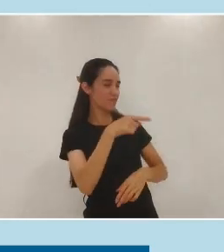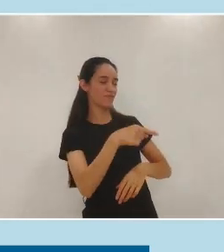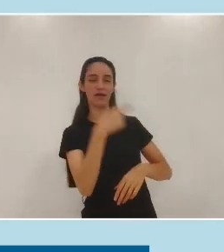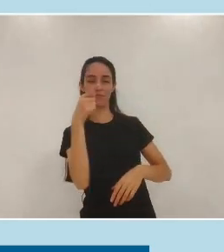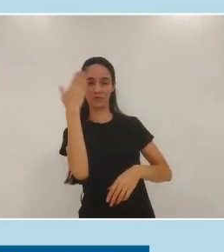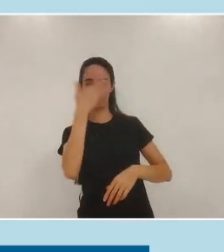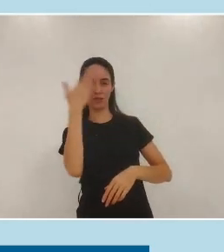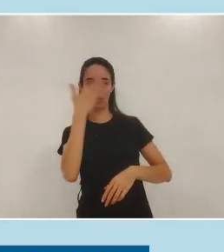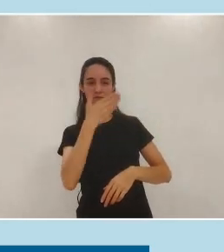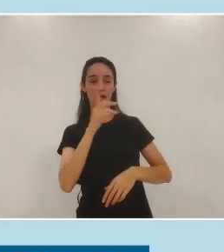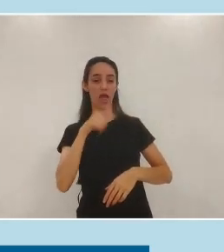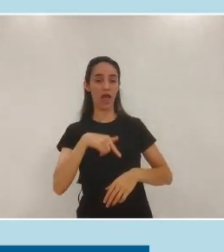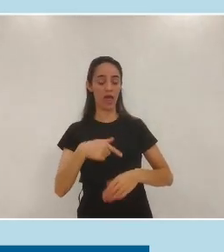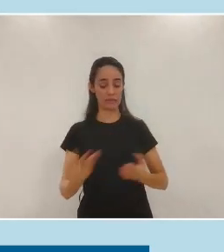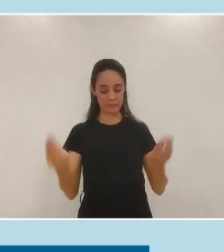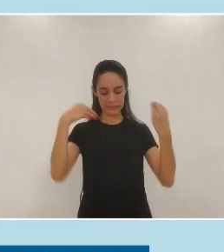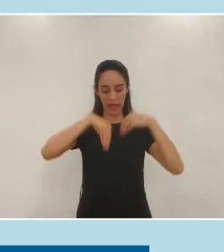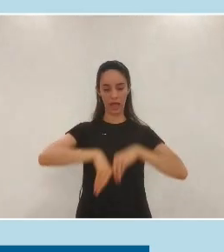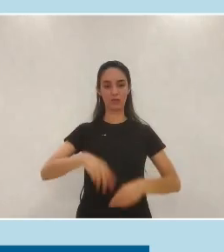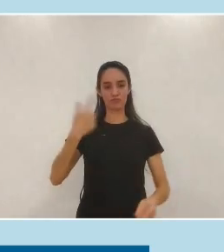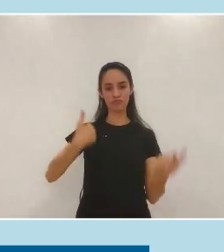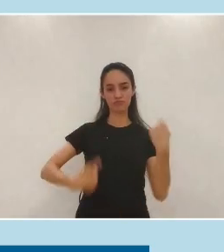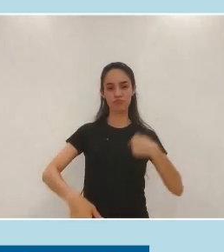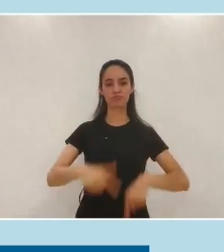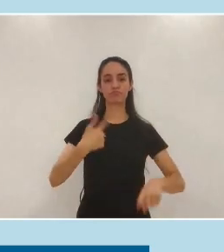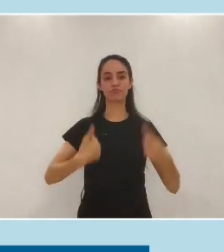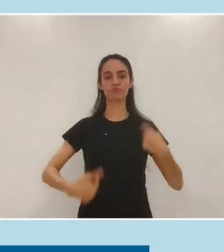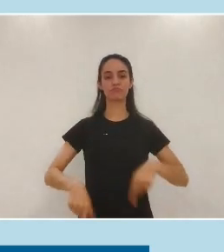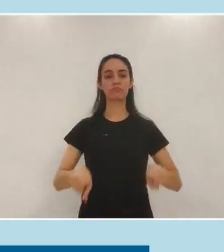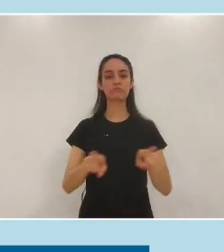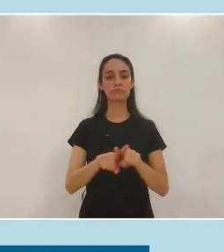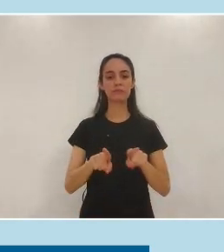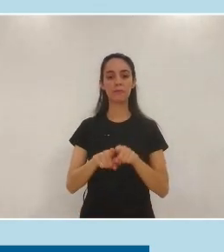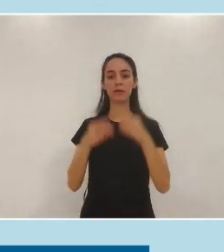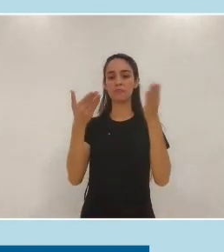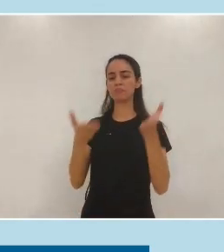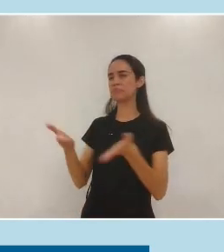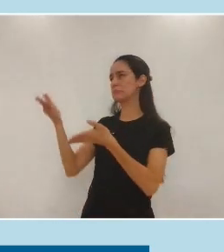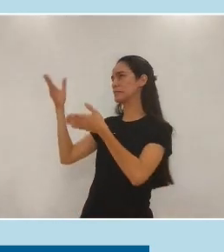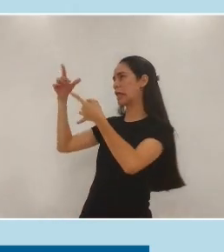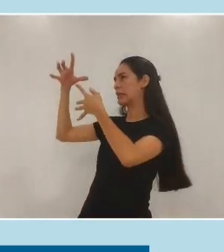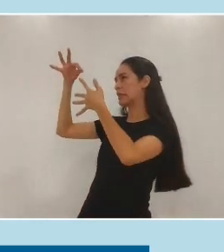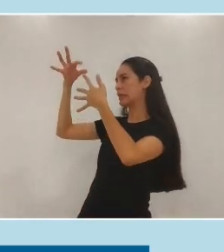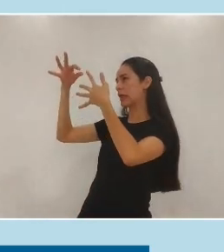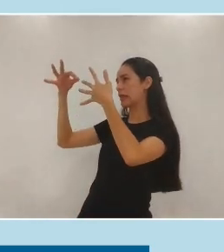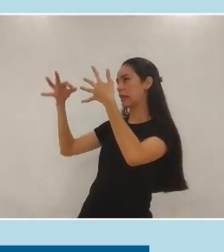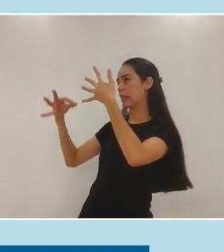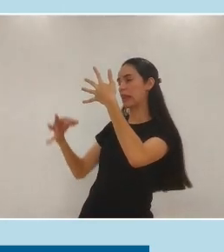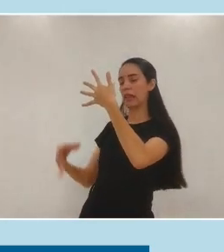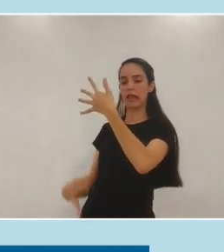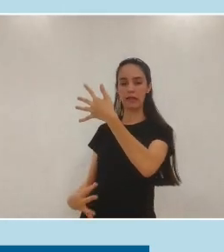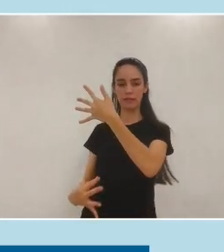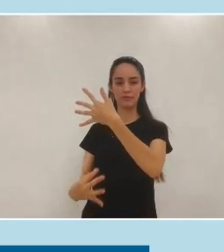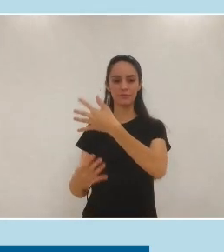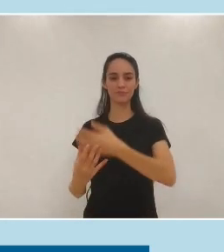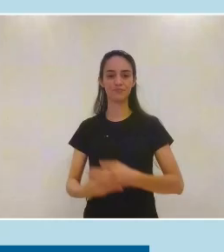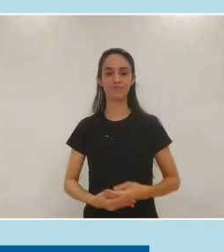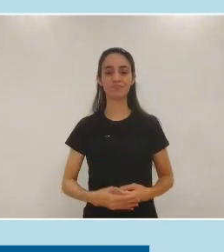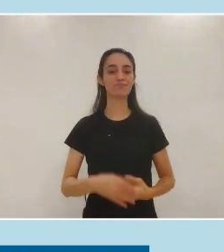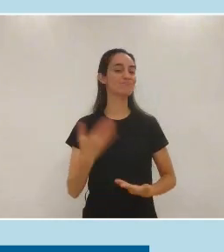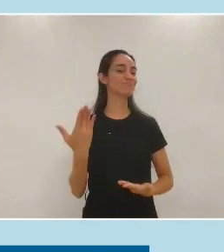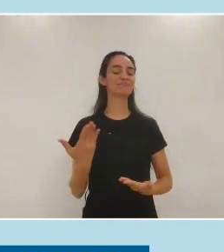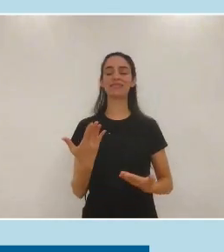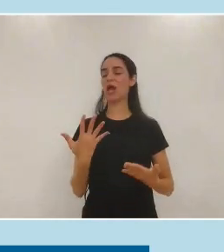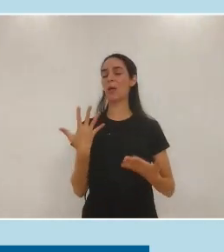É sistemático mesmo. O distúrbio mastocitário, intolerância ao exercício,